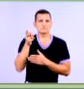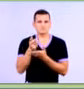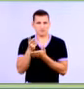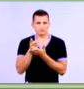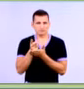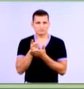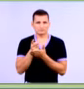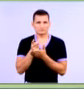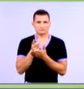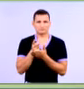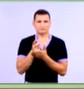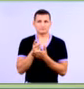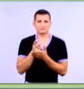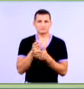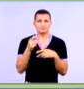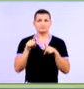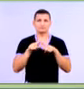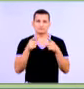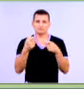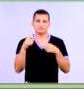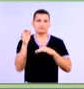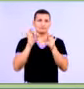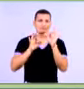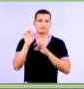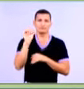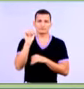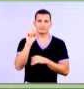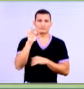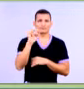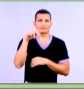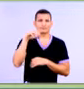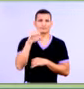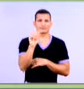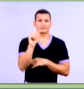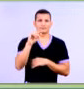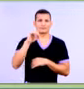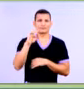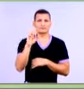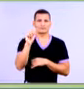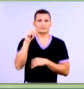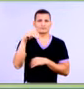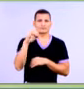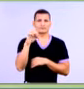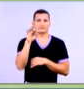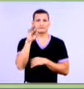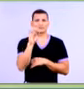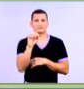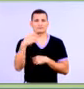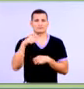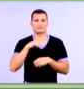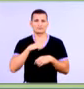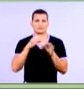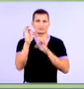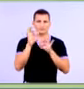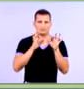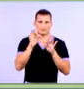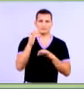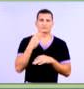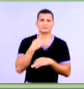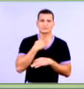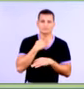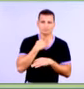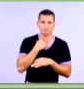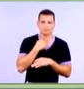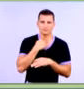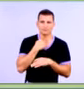posição. Só que eu tenho que arrumar o quê? Os encadeamentos, né? Eu tenho que ter o controle das posições ocupadas, eu